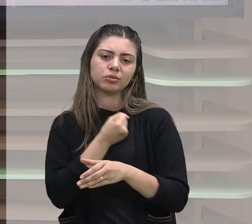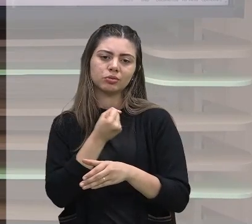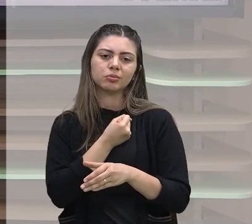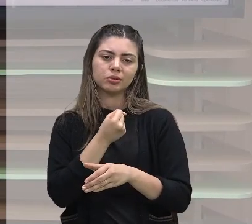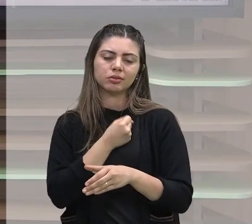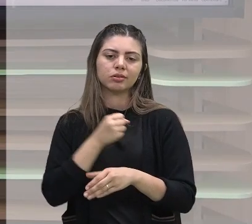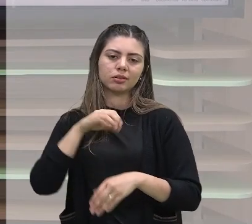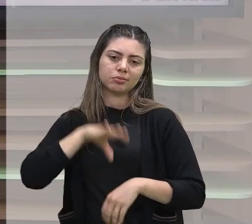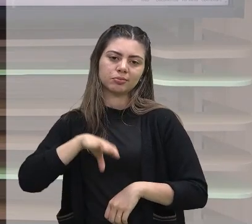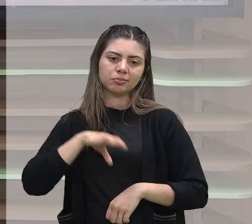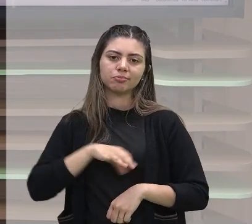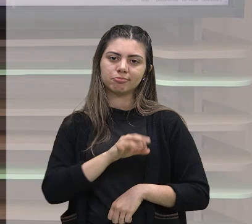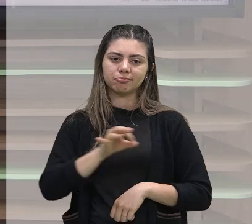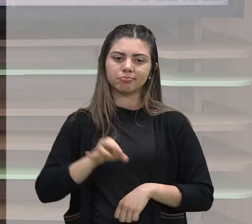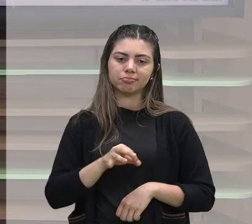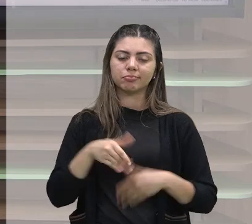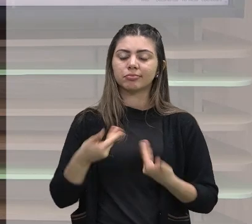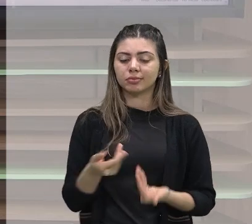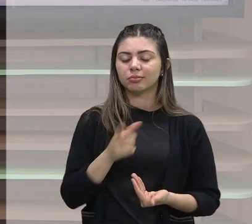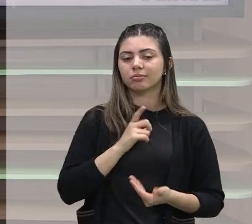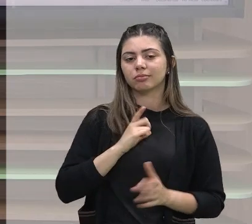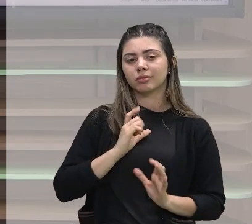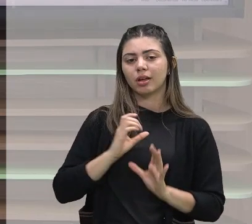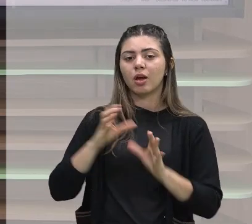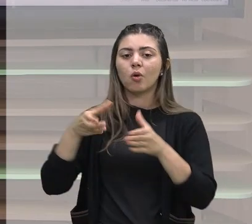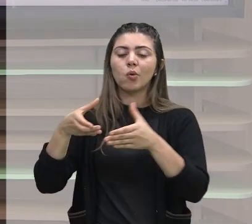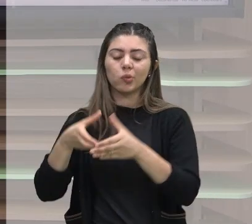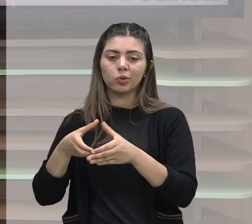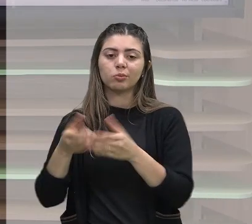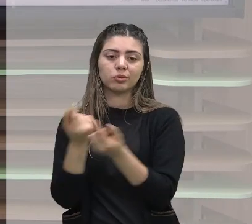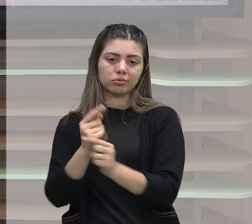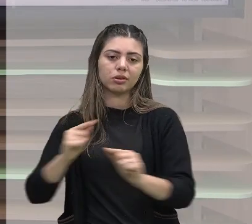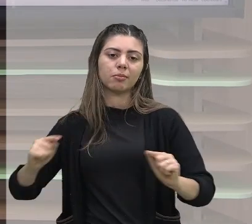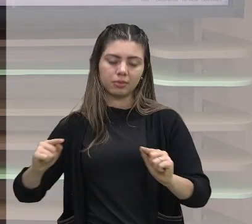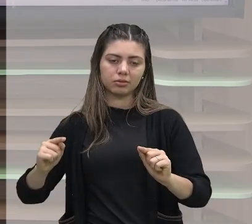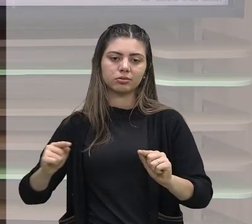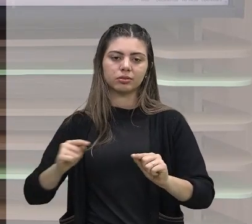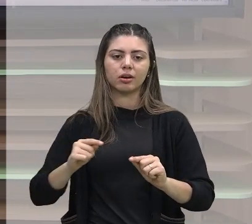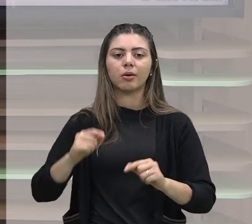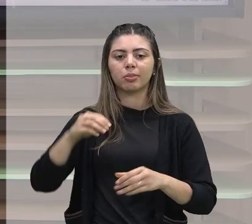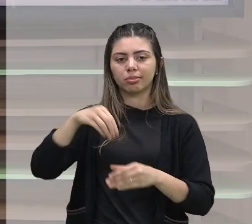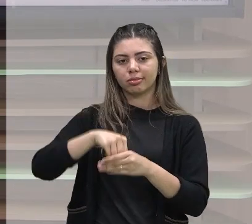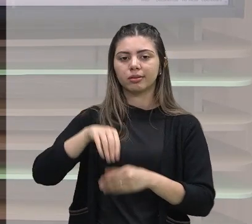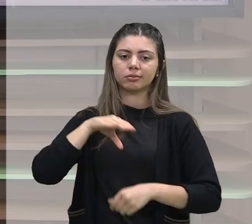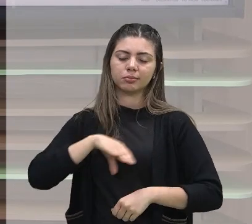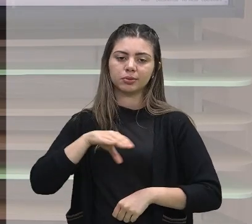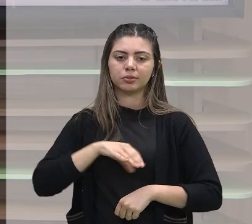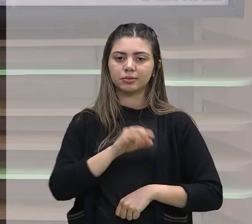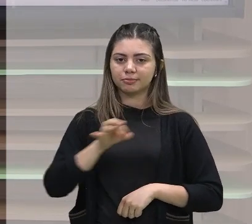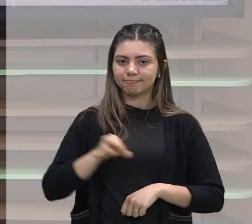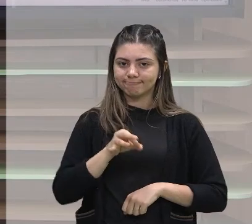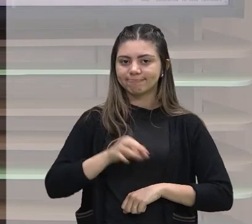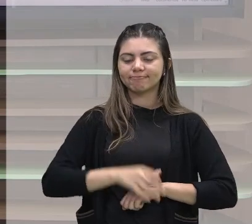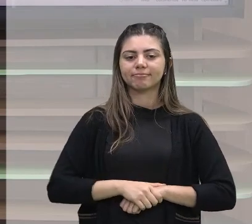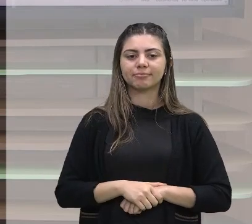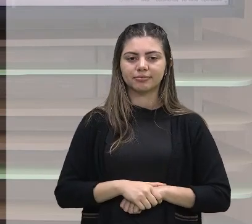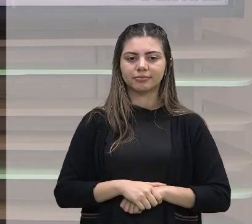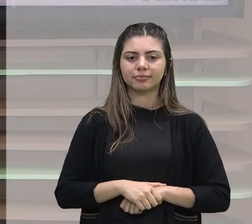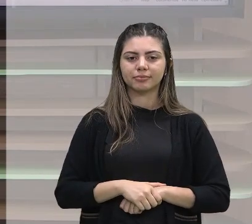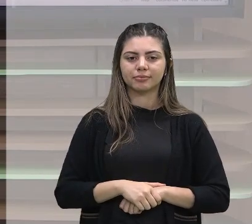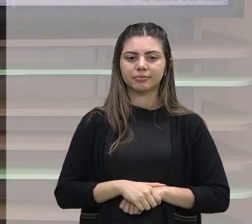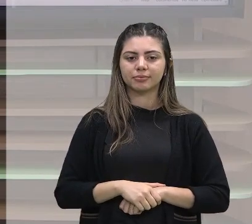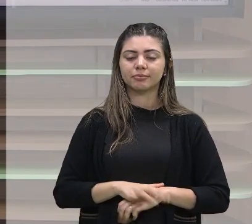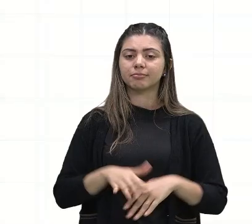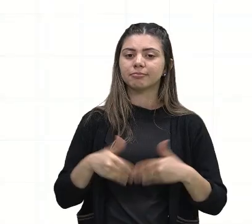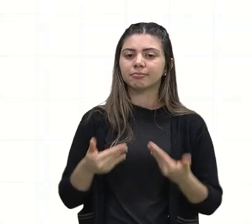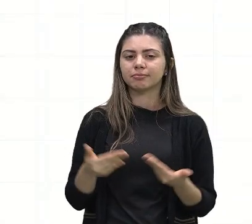na língua portuguesa. Ele se classifica como uma classe, né, de palavras na língua portuguesa, certo?